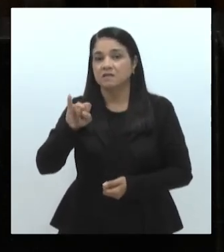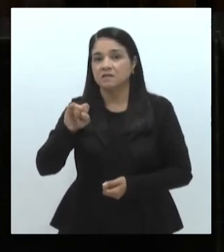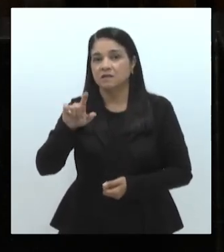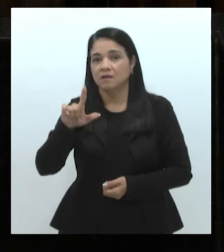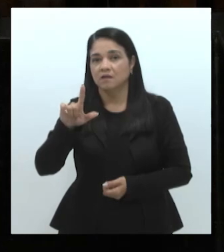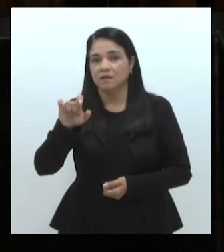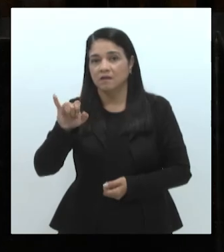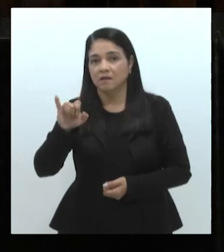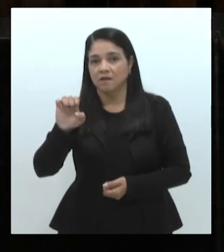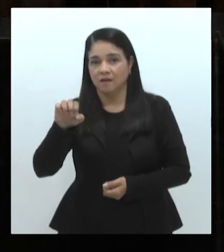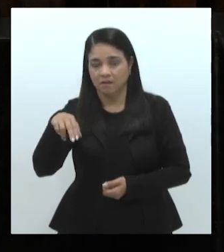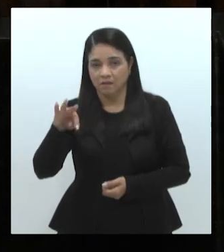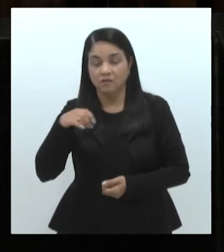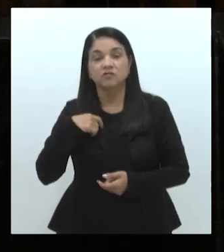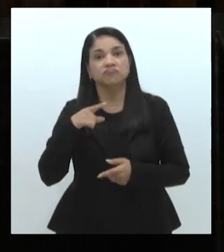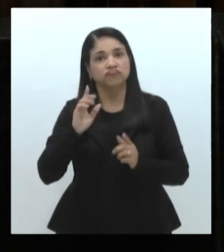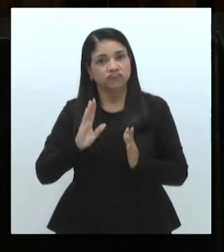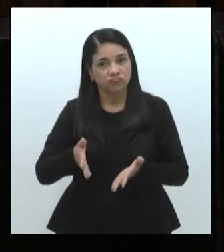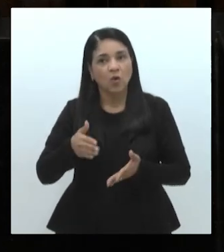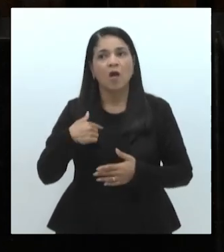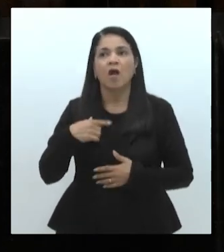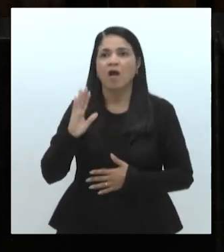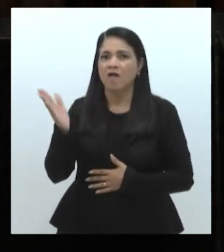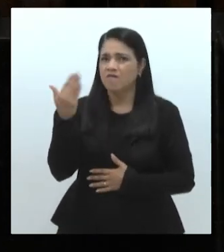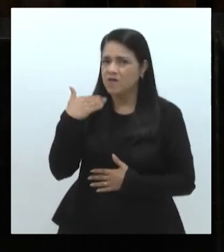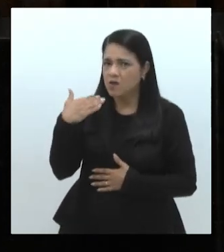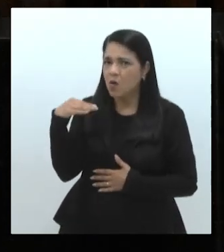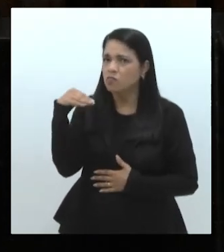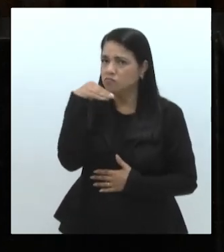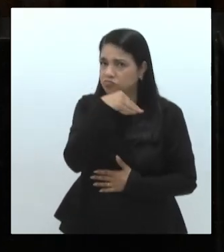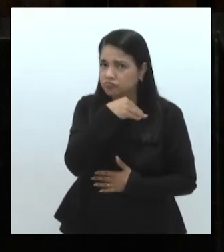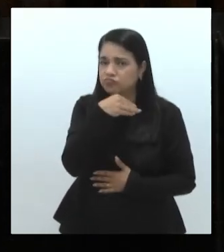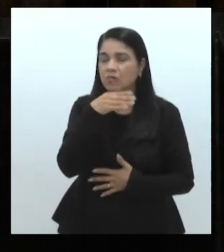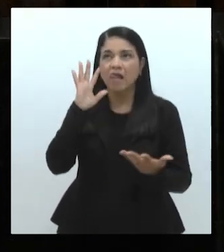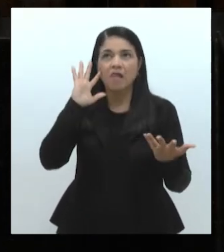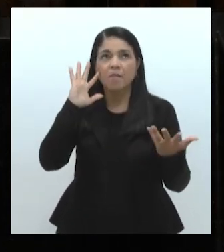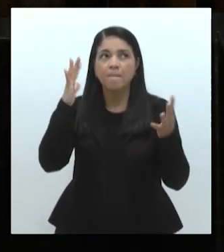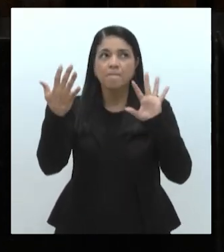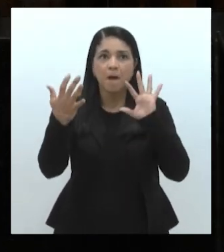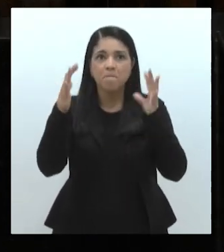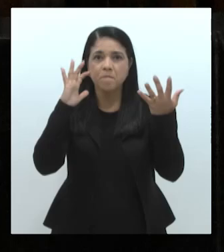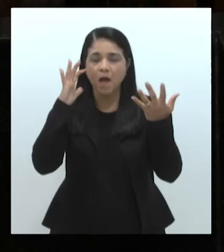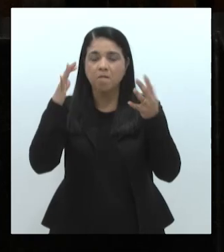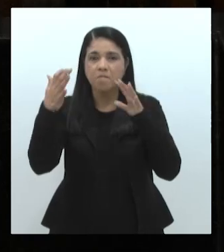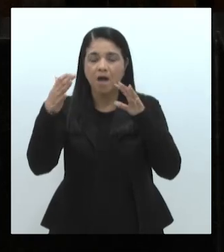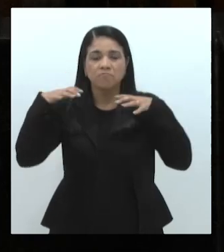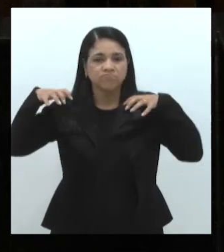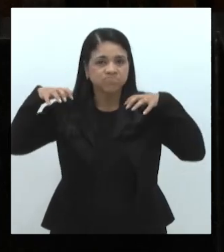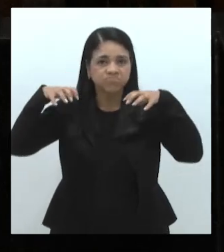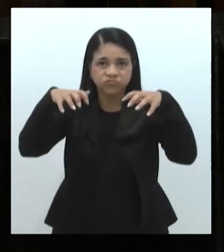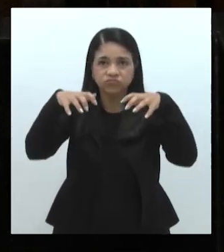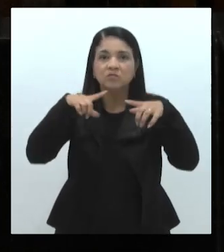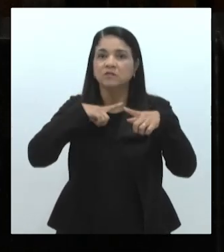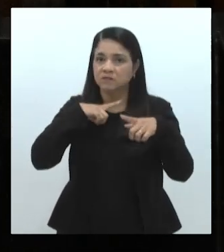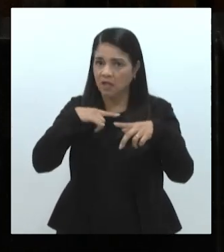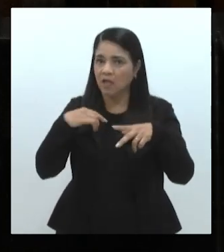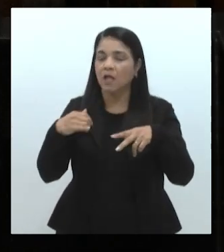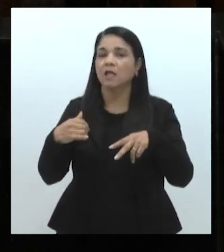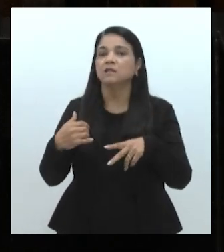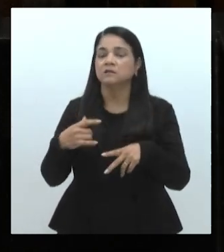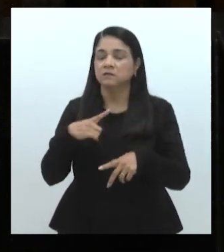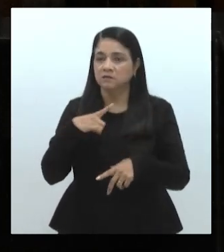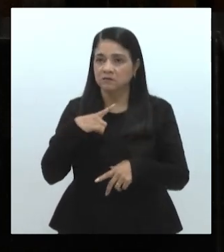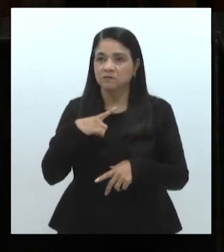extremamente vulneráveis aos eventos extremos climáticos, aos desastres socioambientais, às tragédias, como a